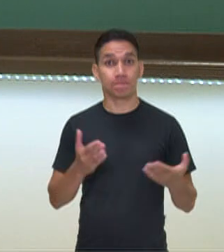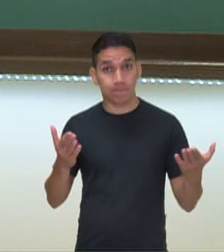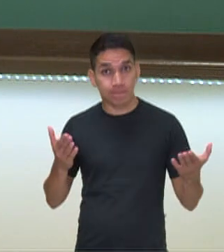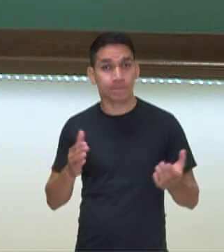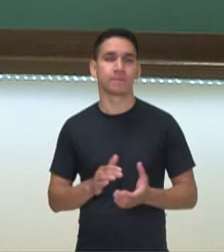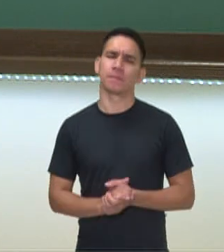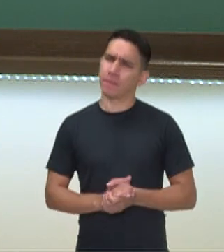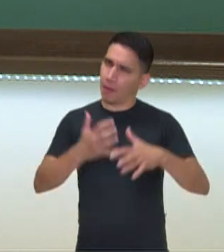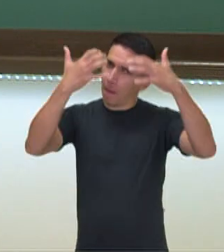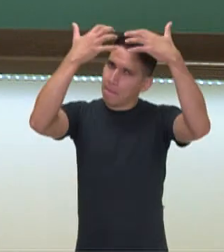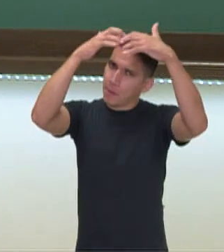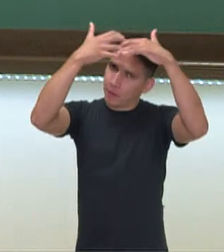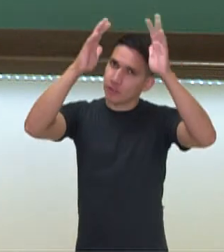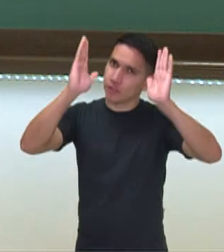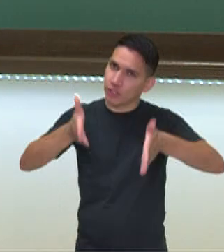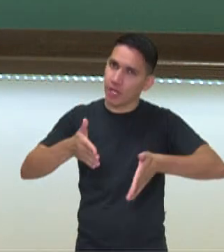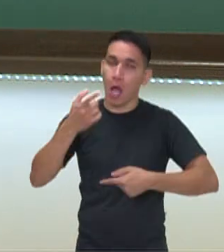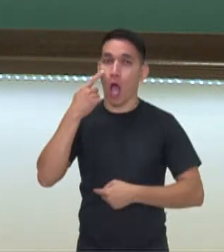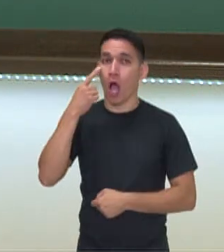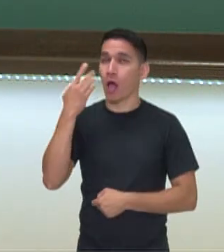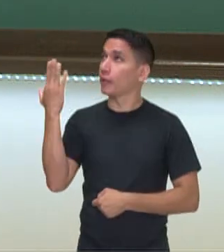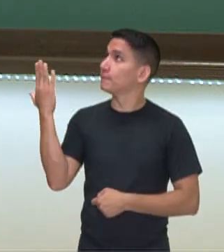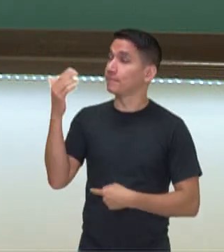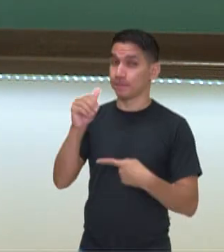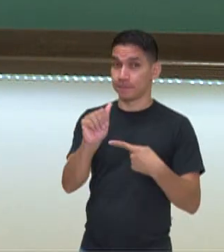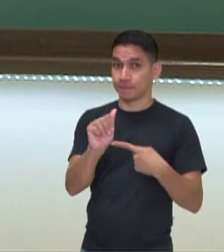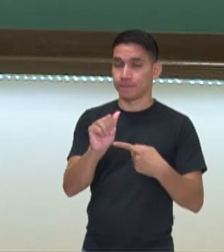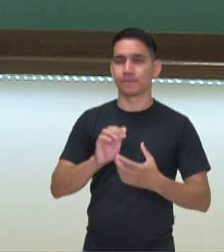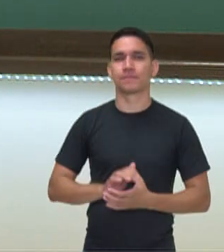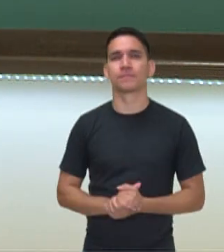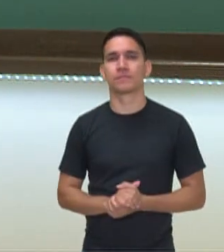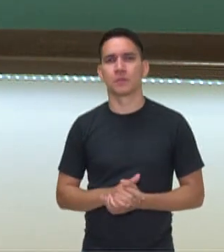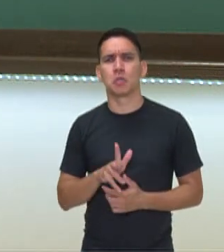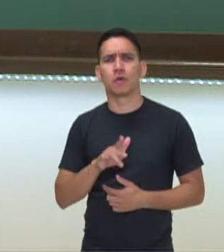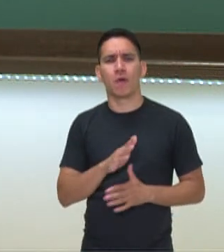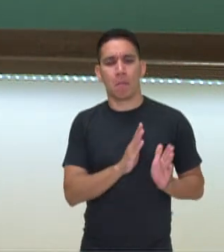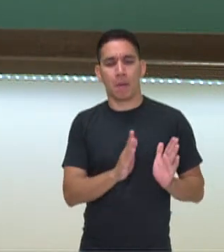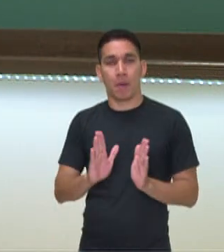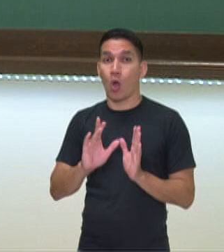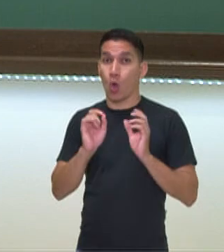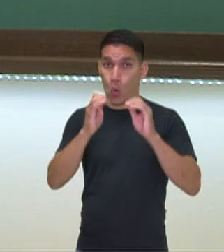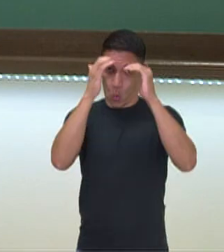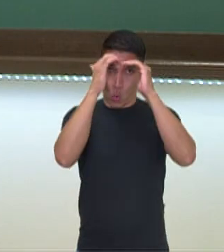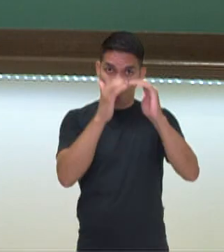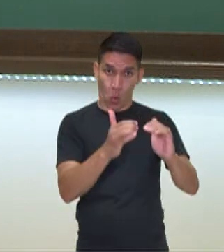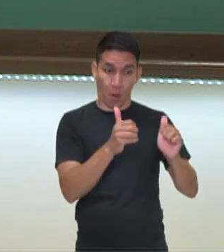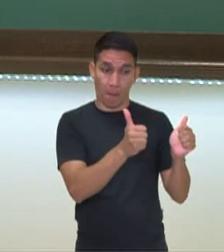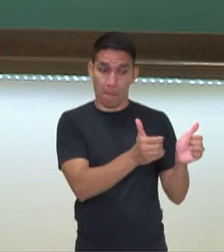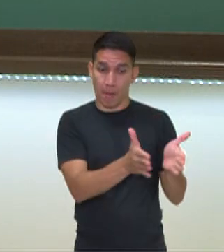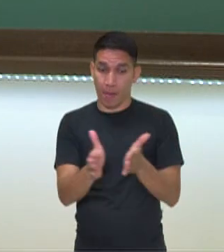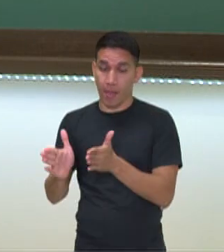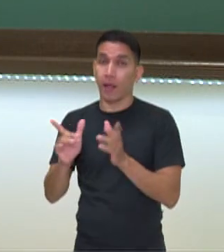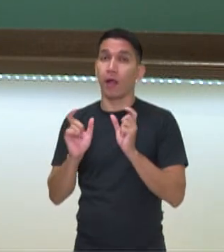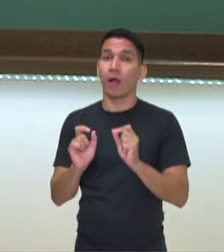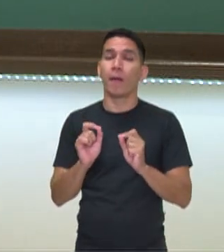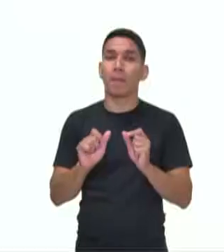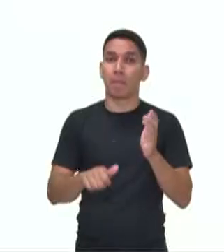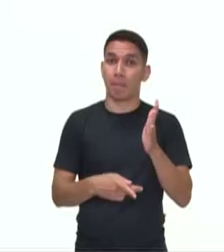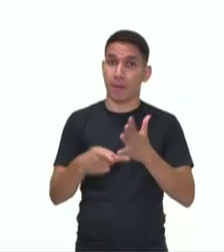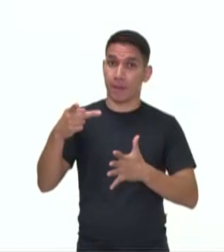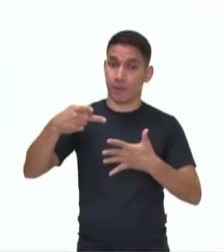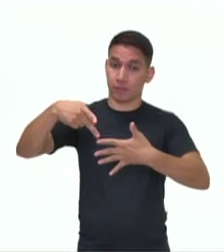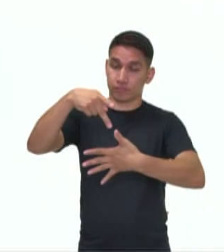E aí, pensaram? Bom, vamos ver aqui a letra A. Eu vou fazer obedecendo a ordem. Qual a ordem? Primeiro a multiplicação,